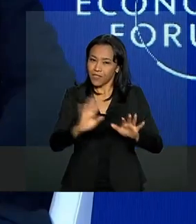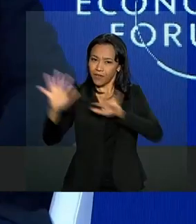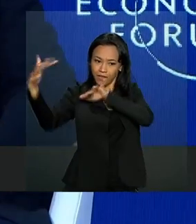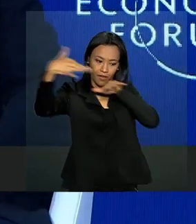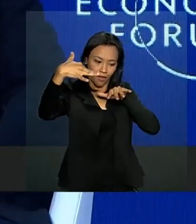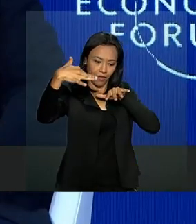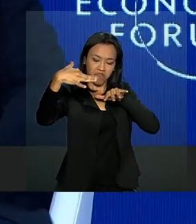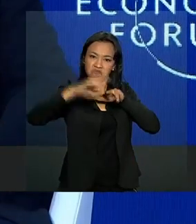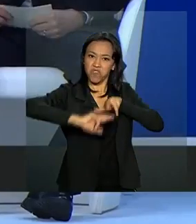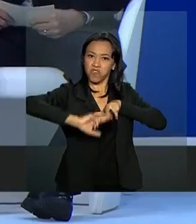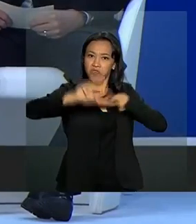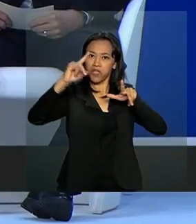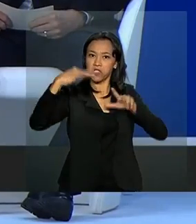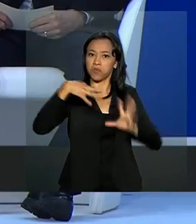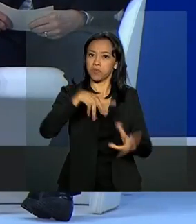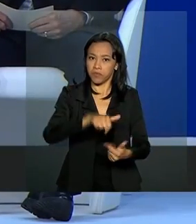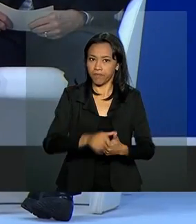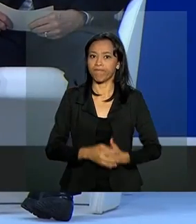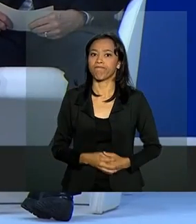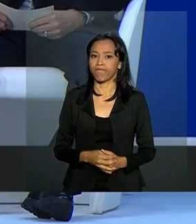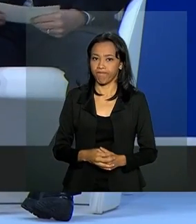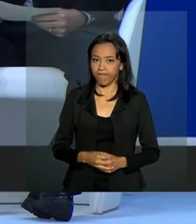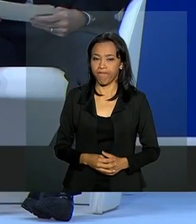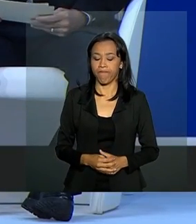diferente aqui fora.